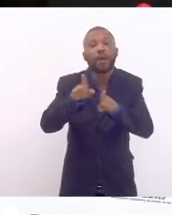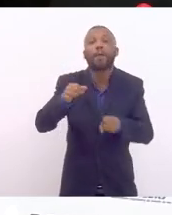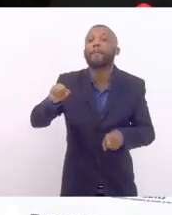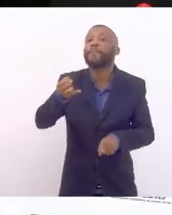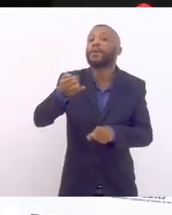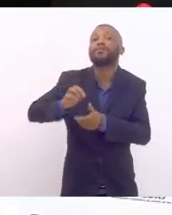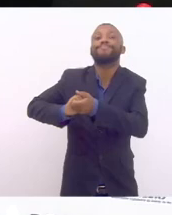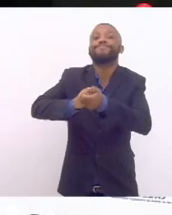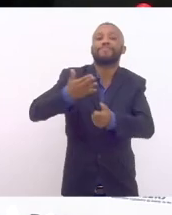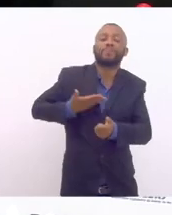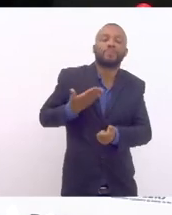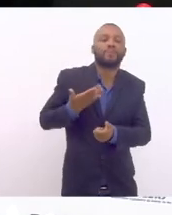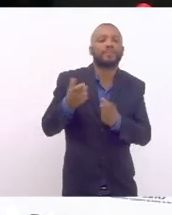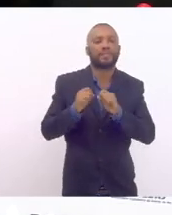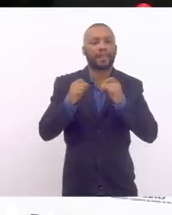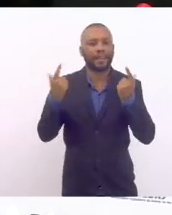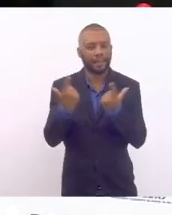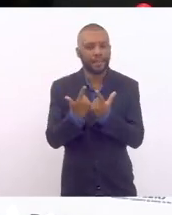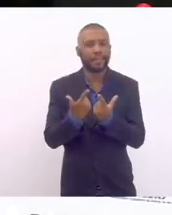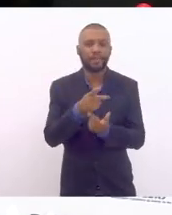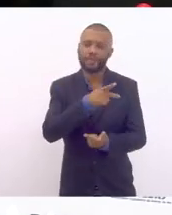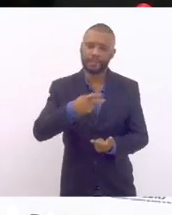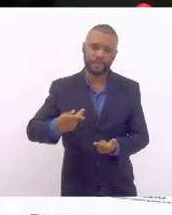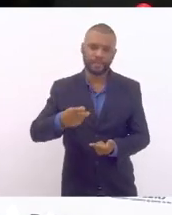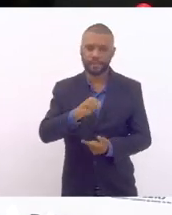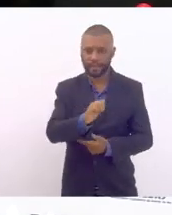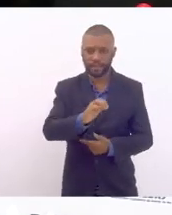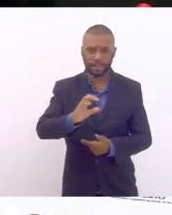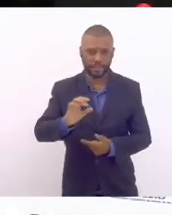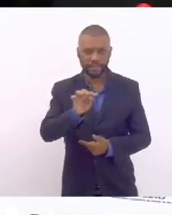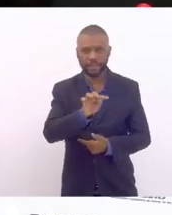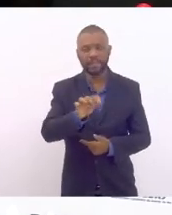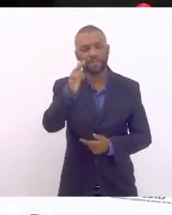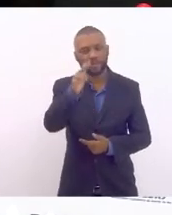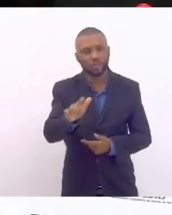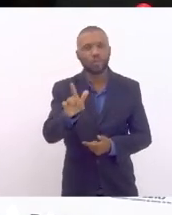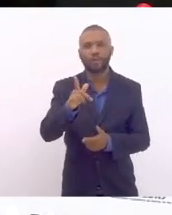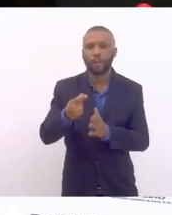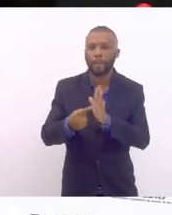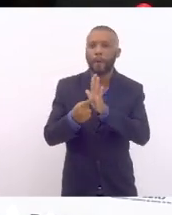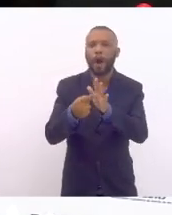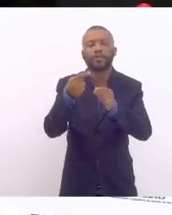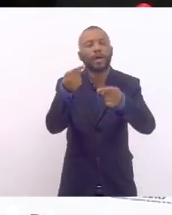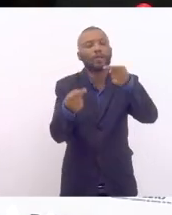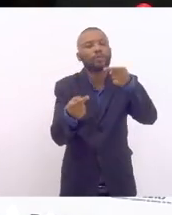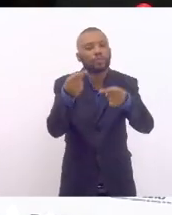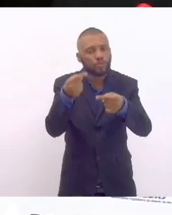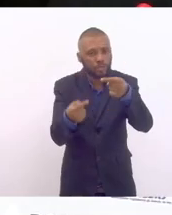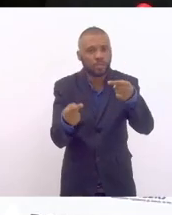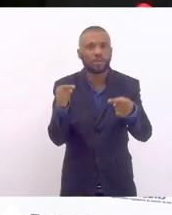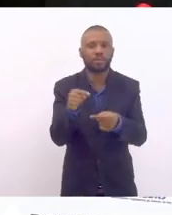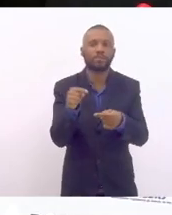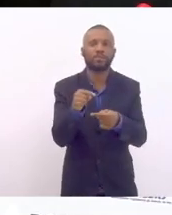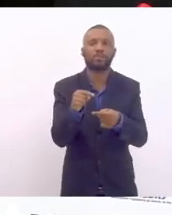presidente da Assembleia Legislativa André Ceciliano que mais uma vez traz a discussão que